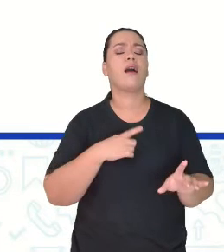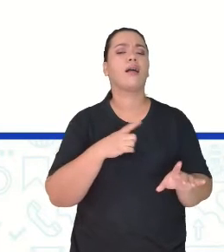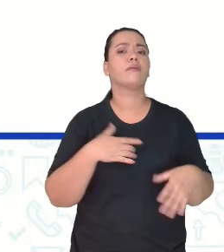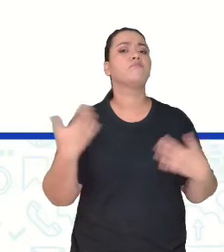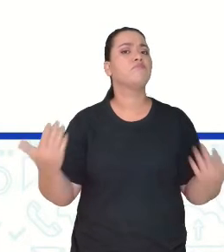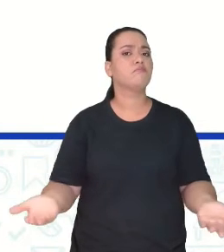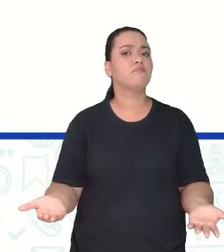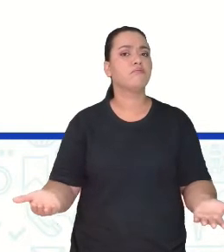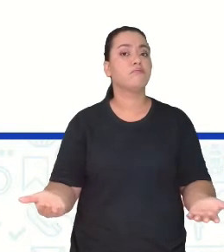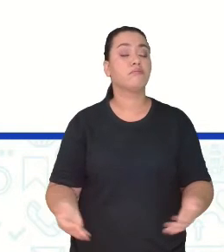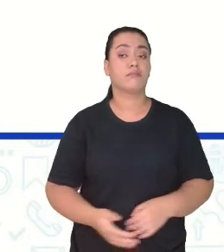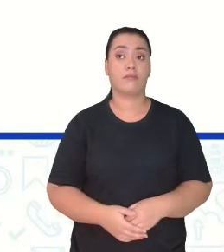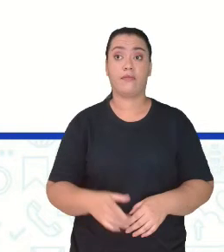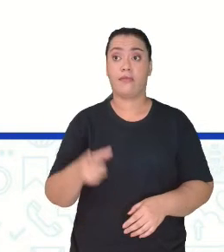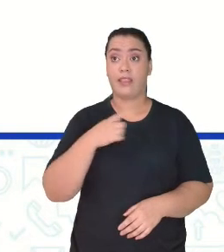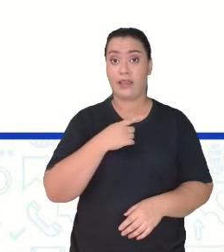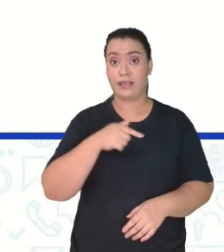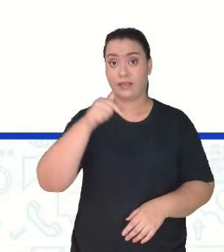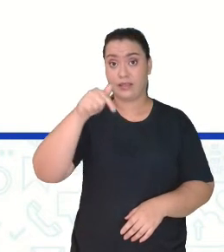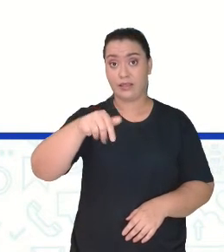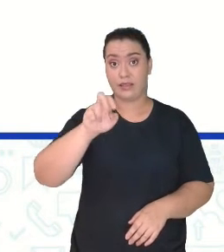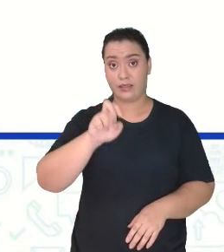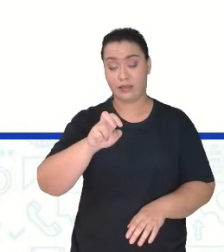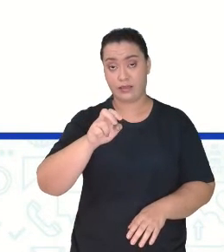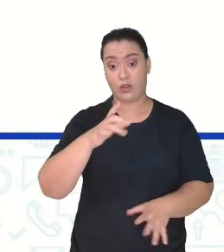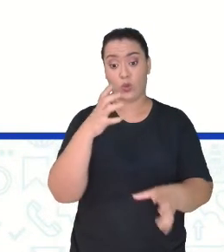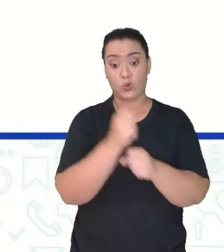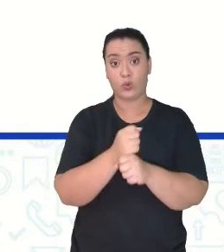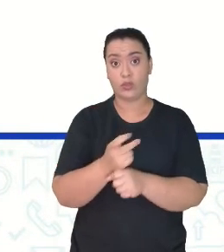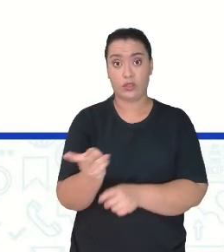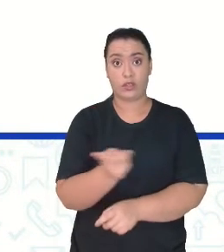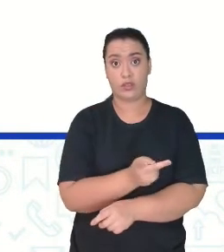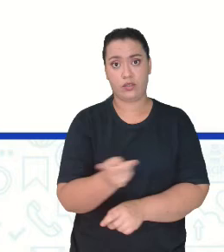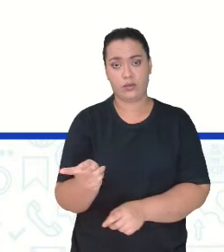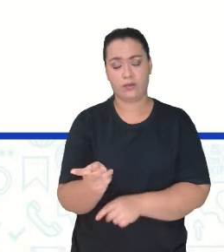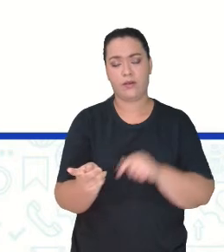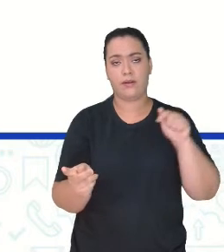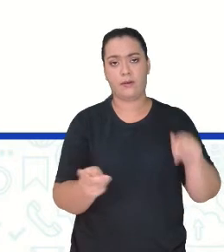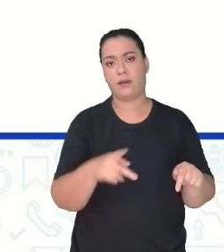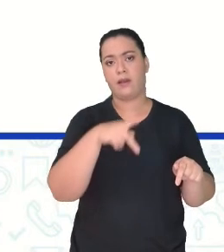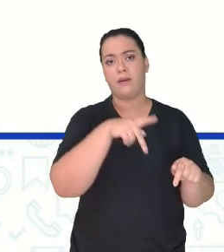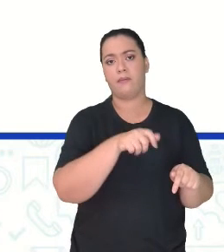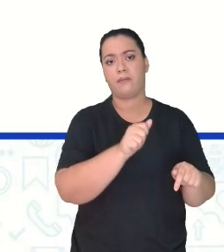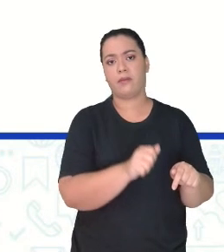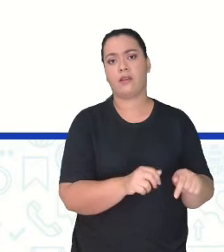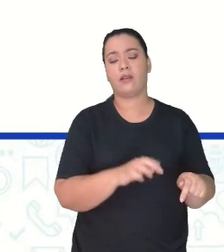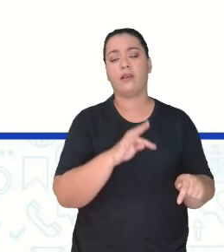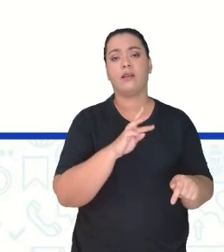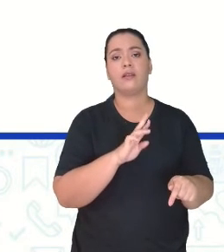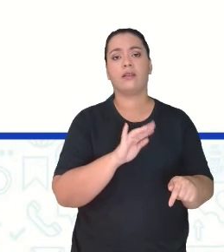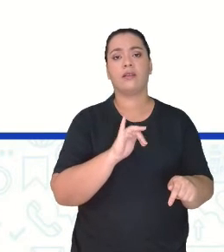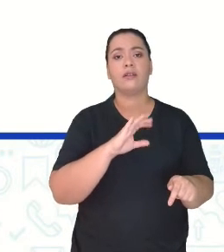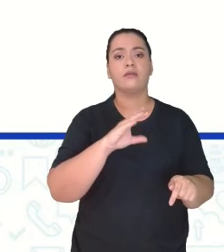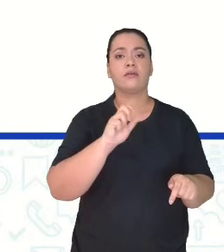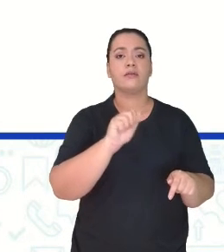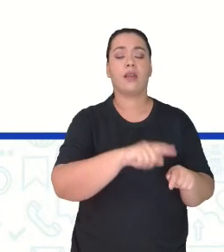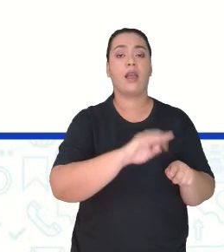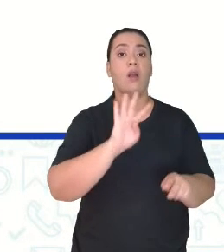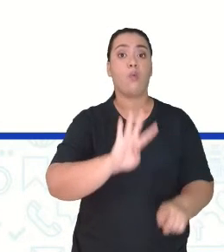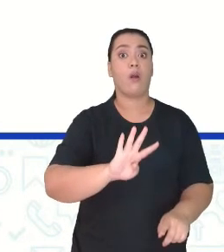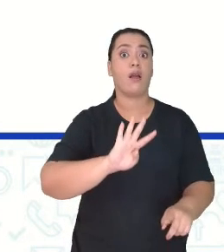tenho R$75 para as duas juntas e Patrícia é 4 vezes a quantidade de